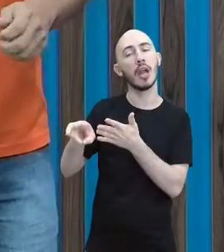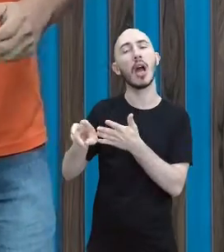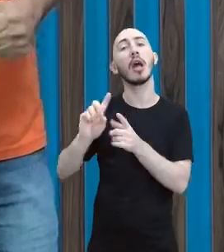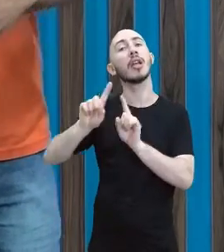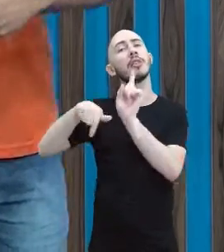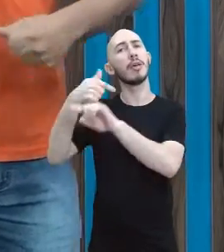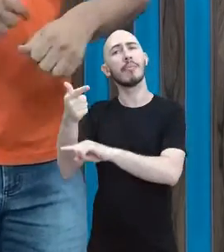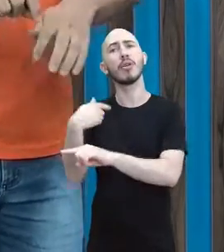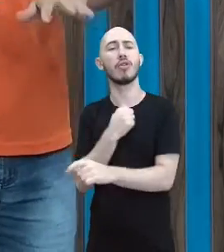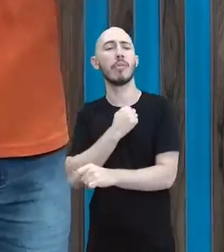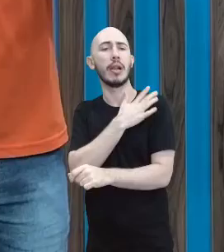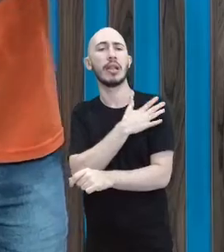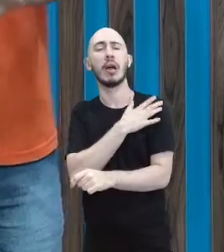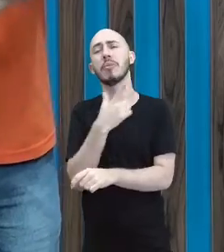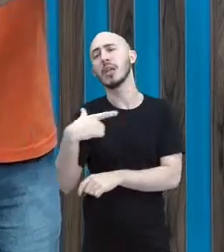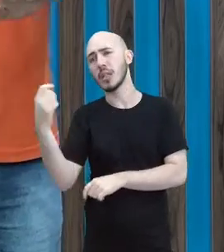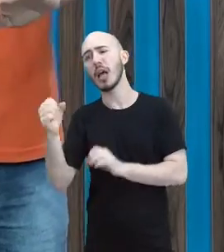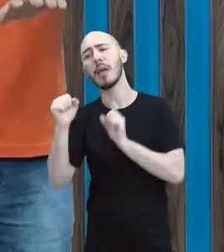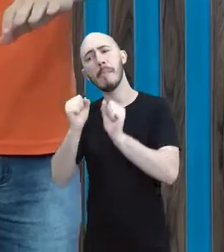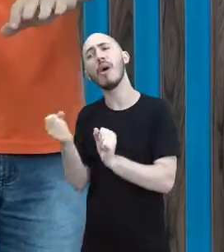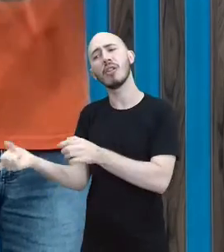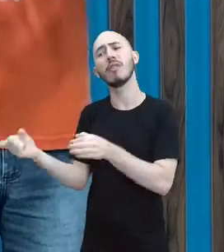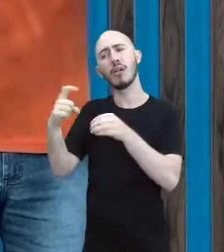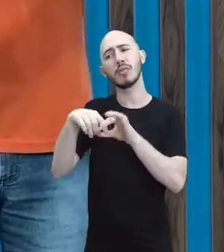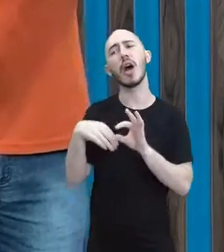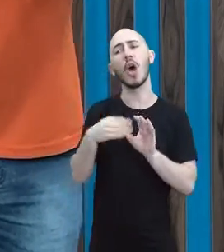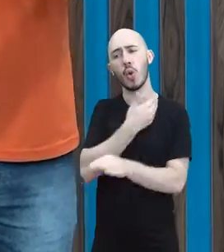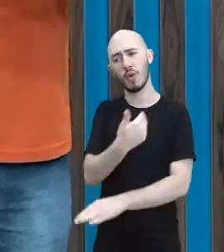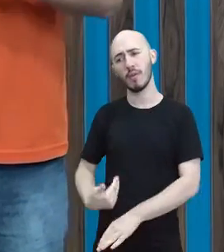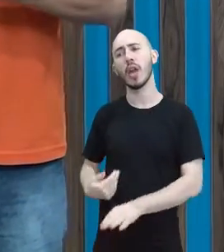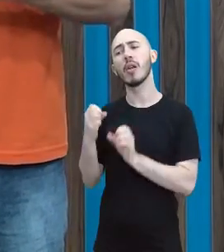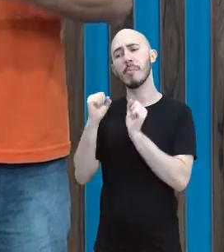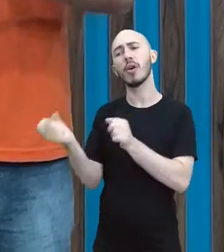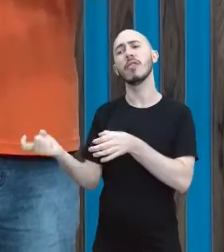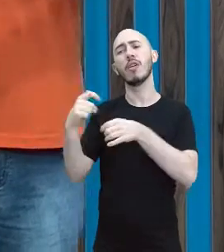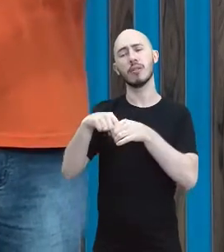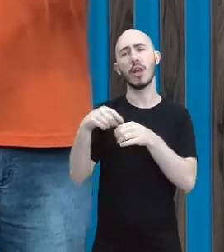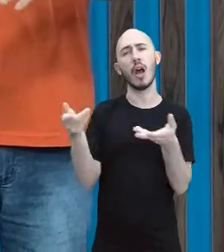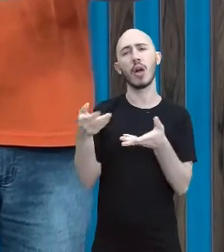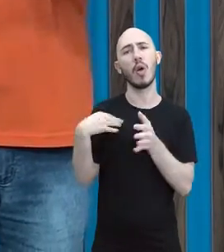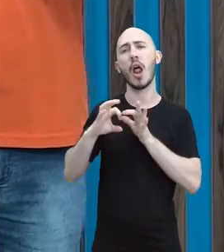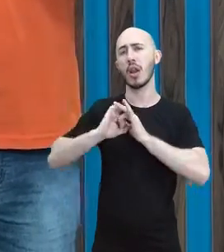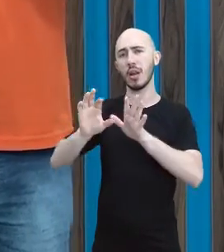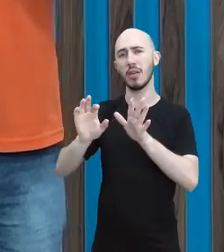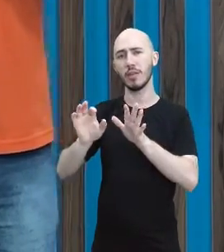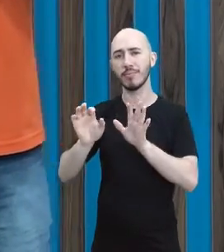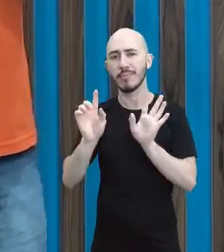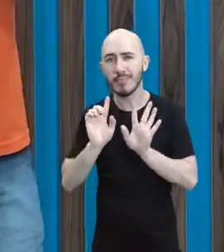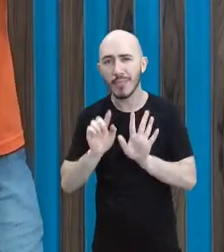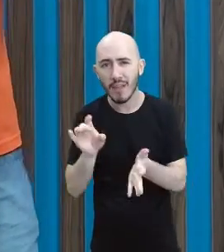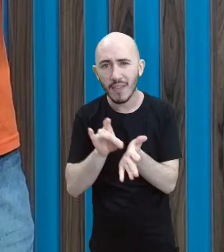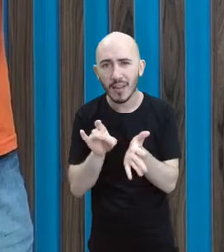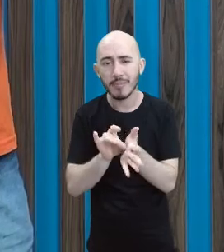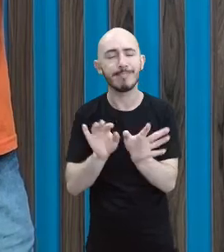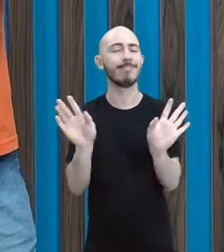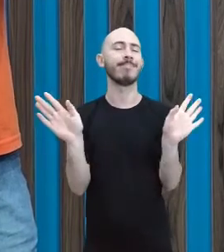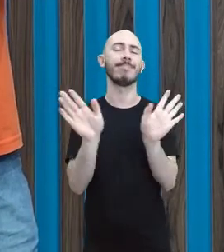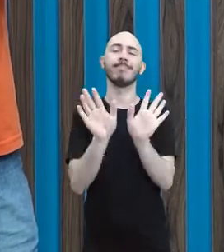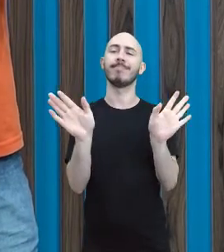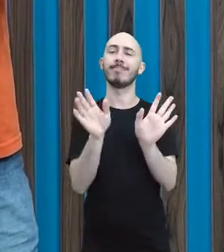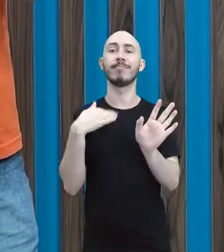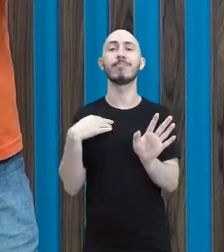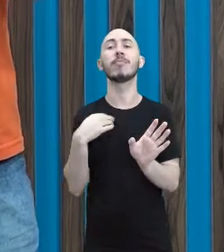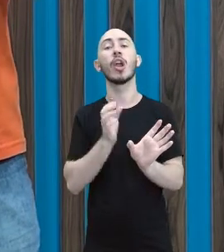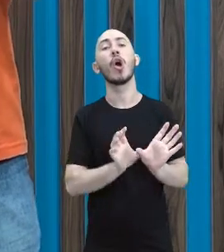iam pegar as bolsinhas deles e dizer, não, podem voltar aí a governar, a gente tirou quem vocês queriam e vamos continuar. Não. Os